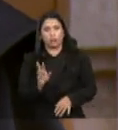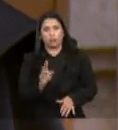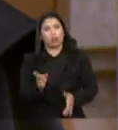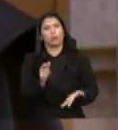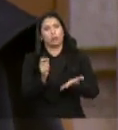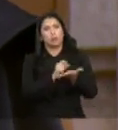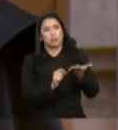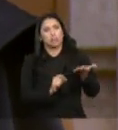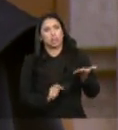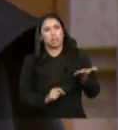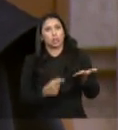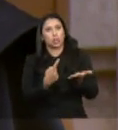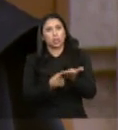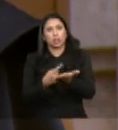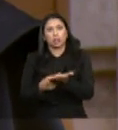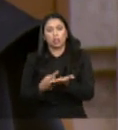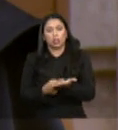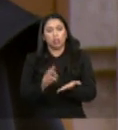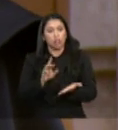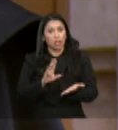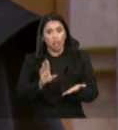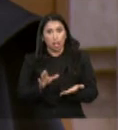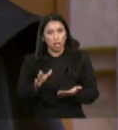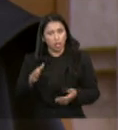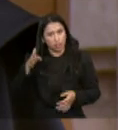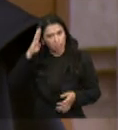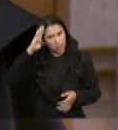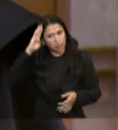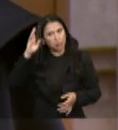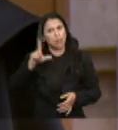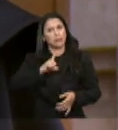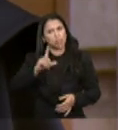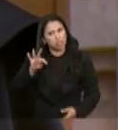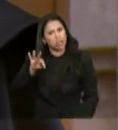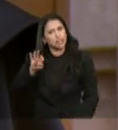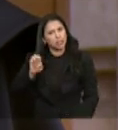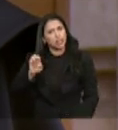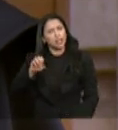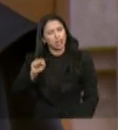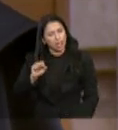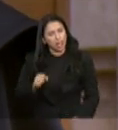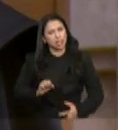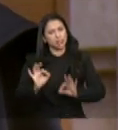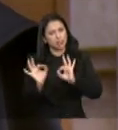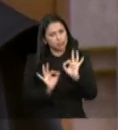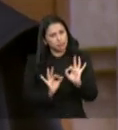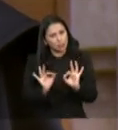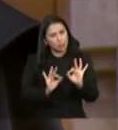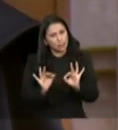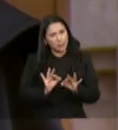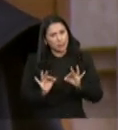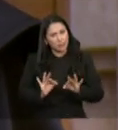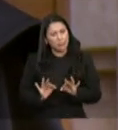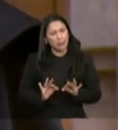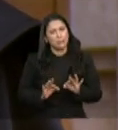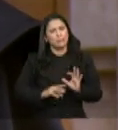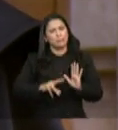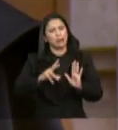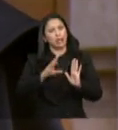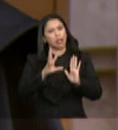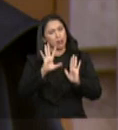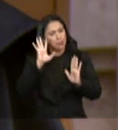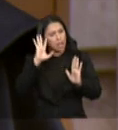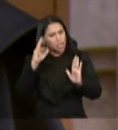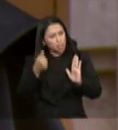tratados concebidos no isolamento da academia mas com suas terras como suas teses elaboradas e estruturadas na resolução de